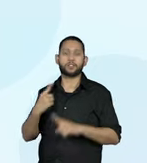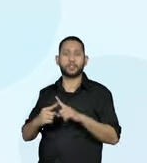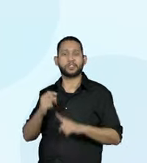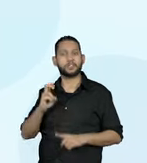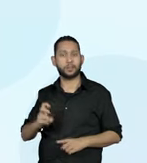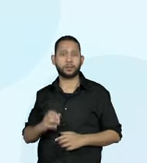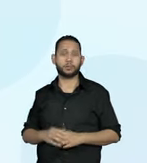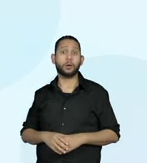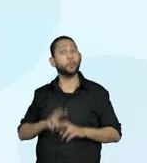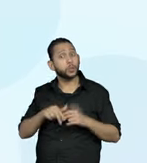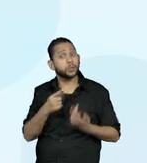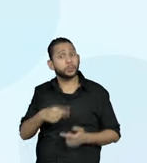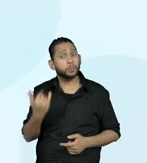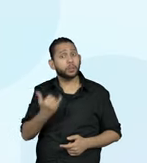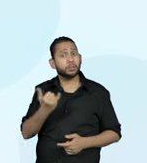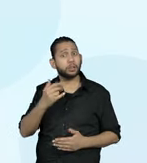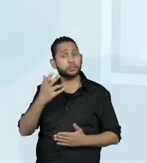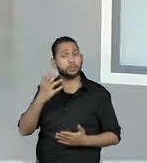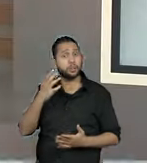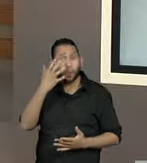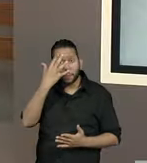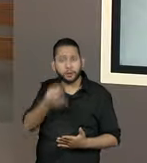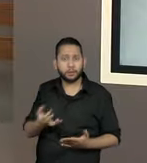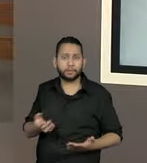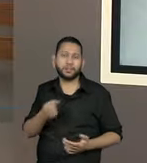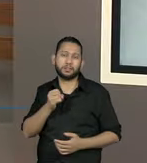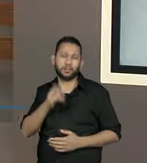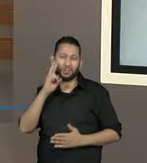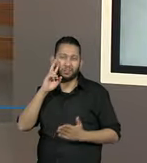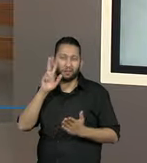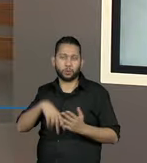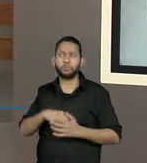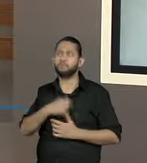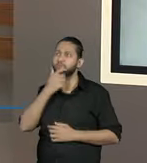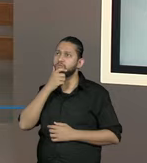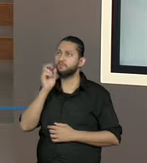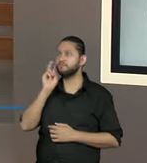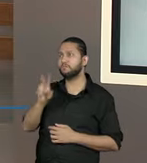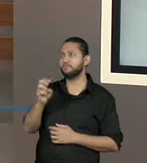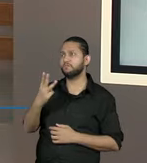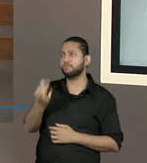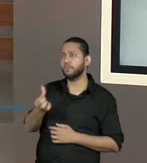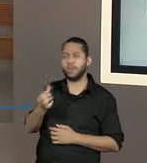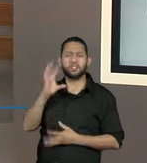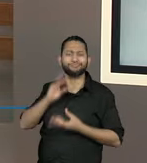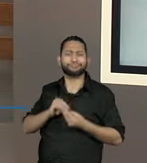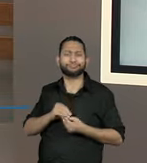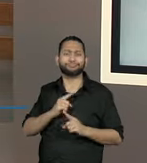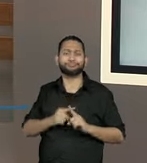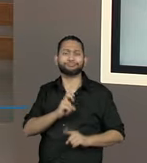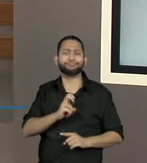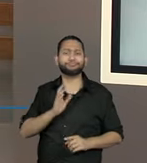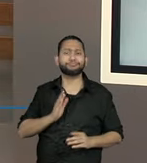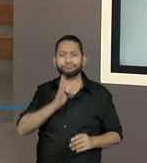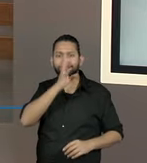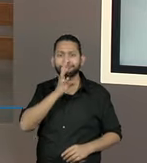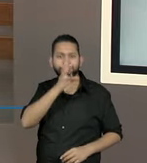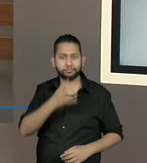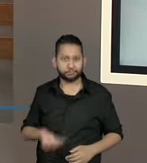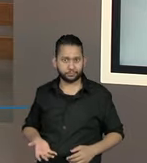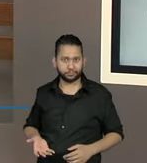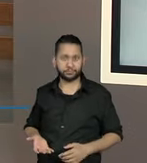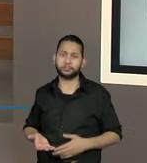Porque o aluno que só bateu o olho e viu o livro tem 36 páginas, provavelmente pegou os